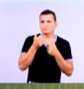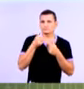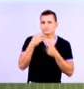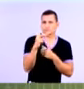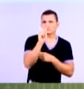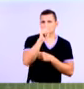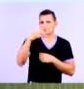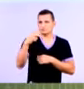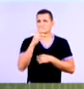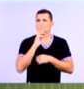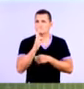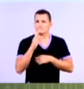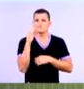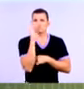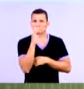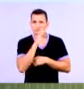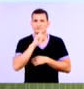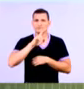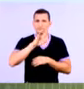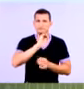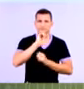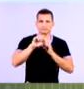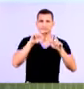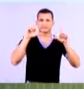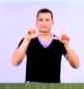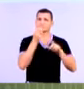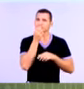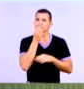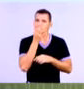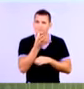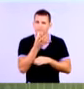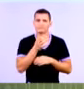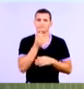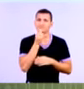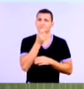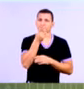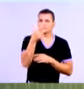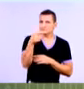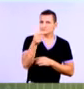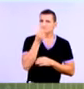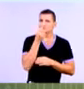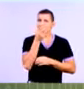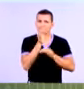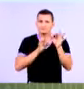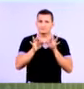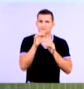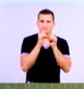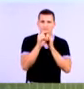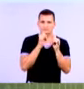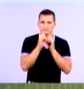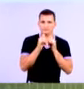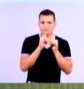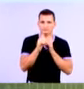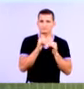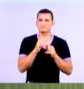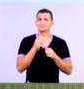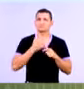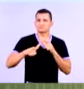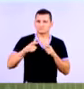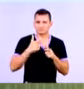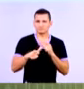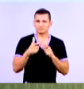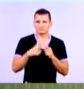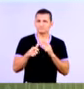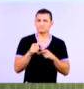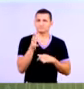vai executar com bom desempenho. Se você não tiver uma boa organização dessas informações, implica em